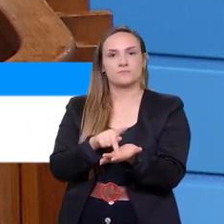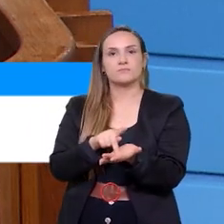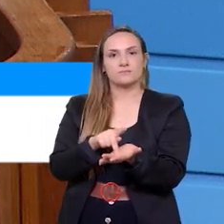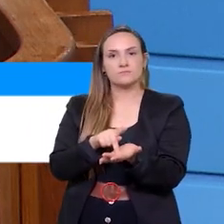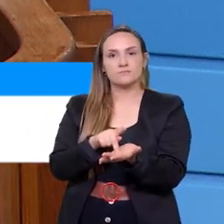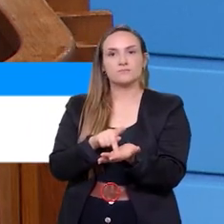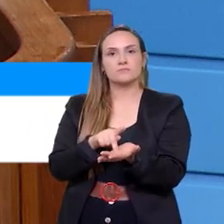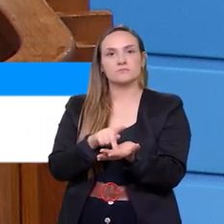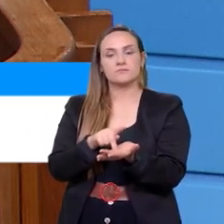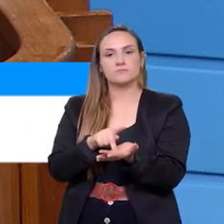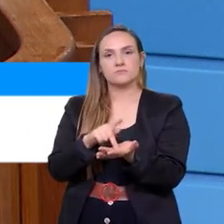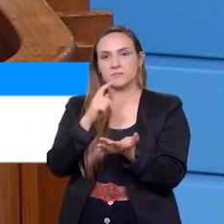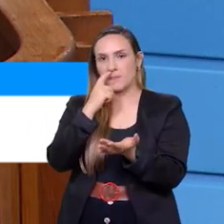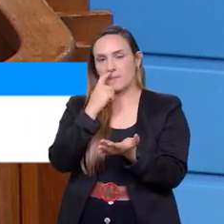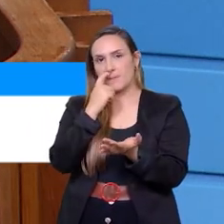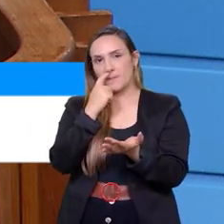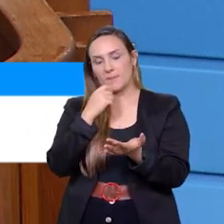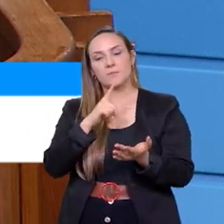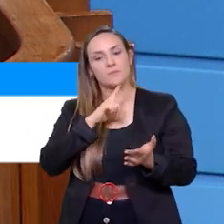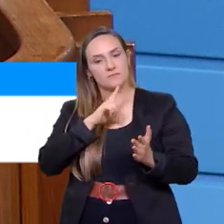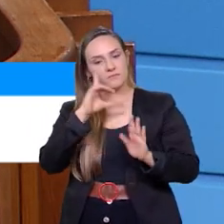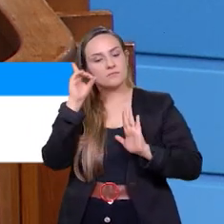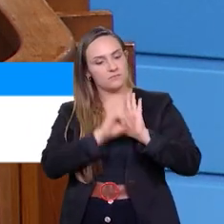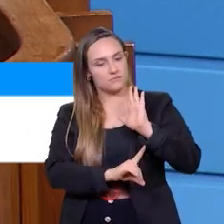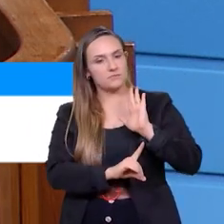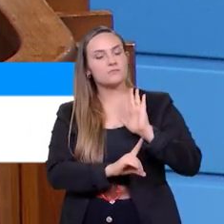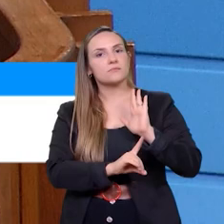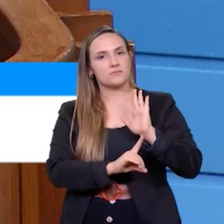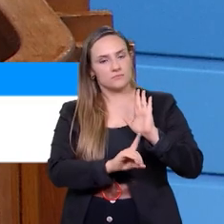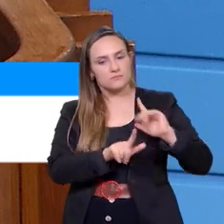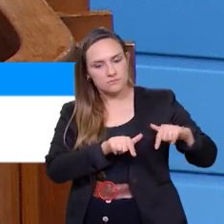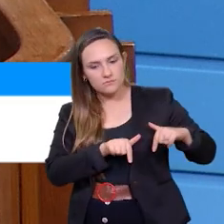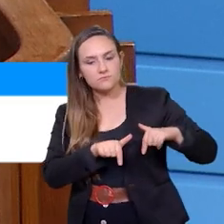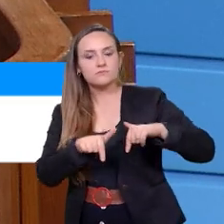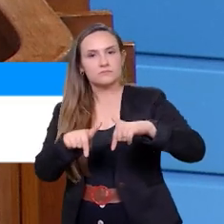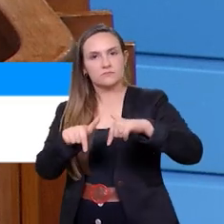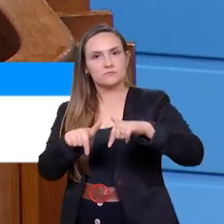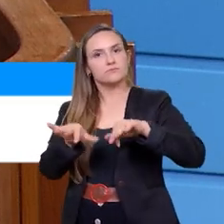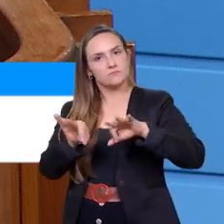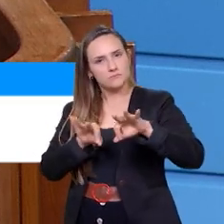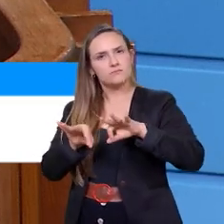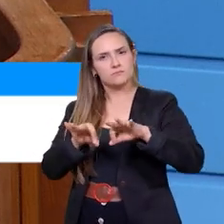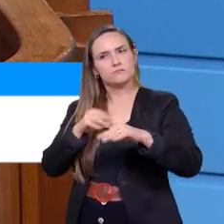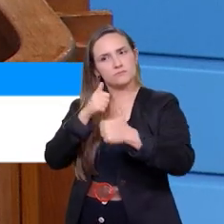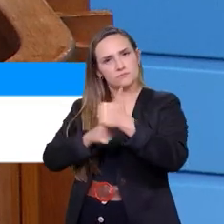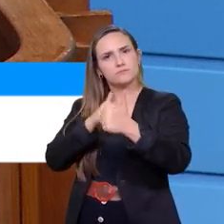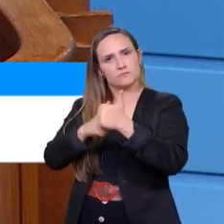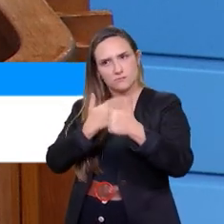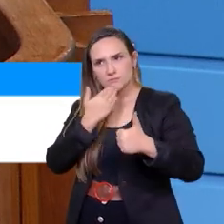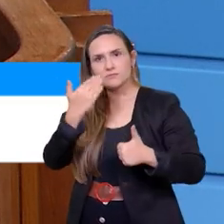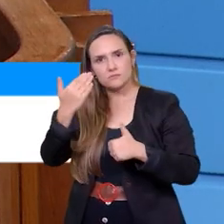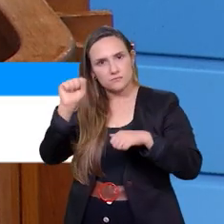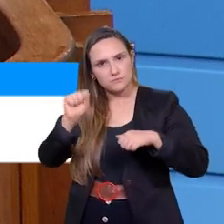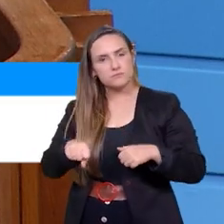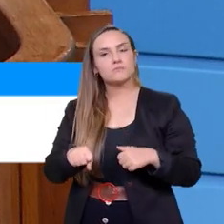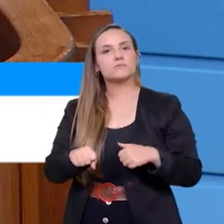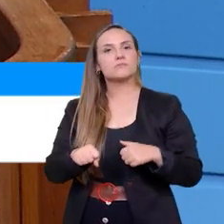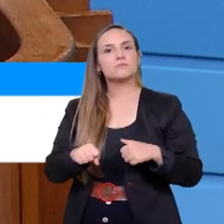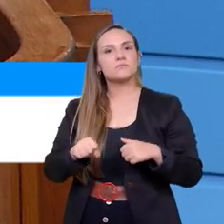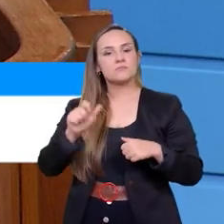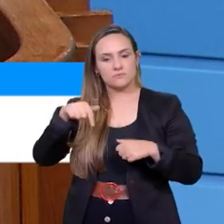efetivamente tem todo o direito de lutar de se organizar e de